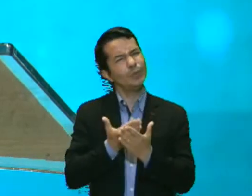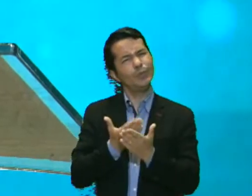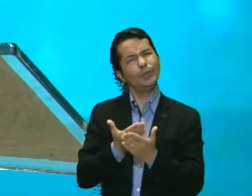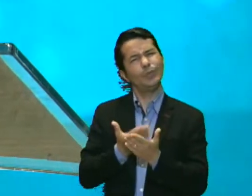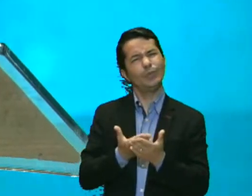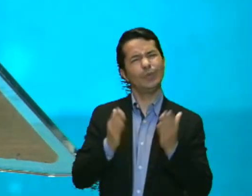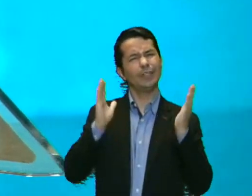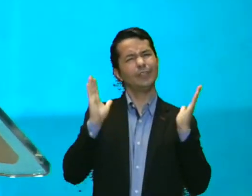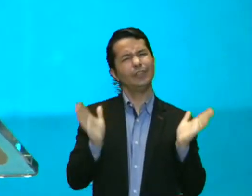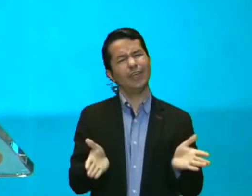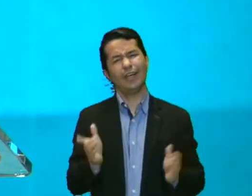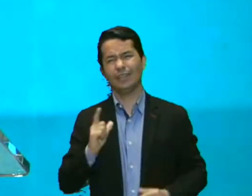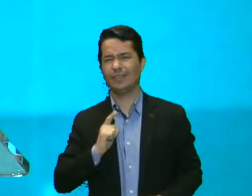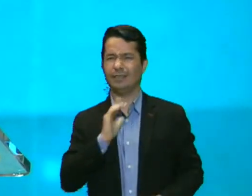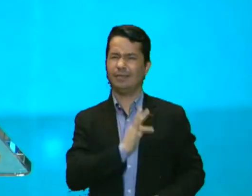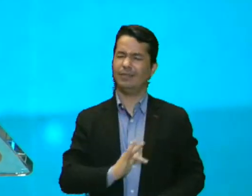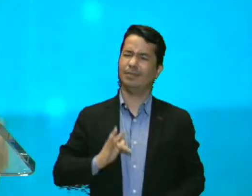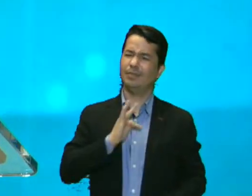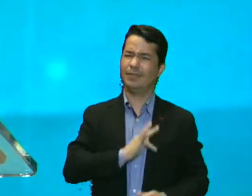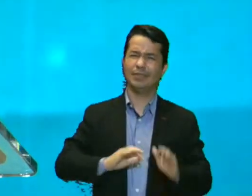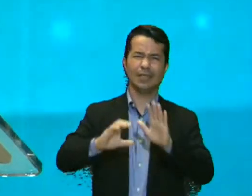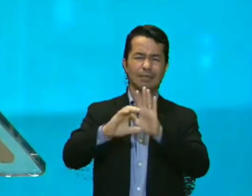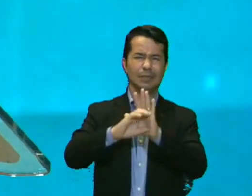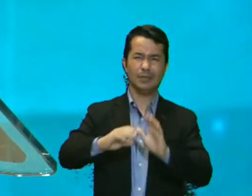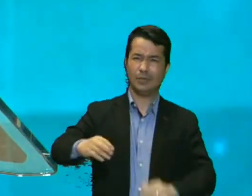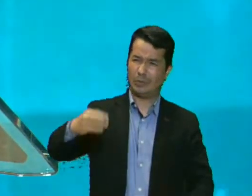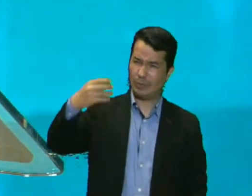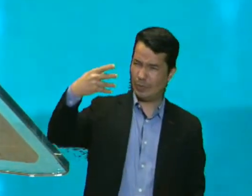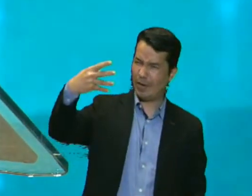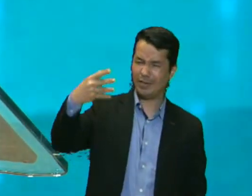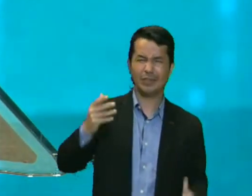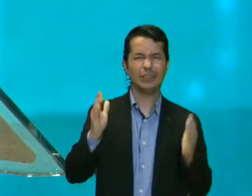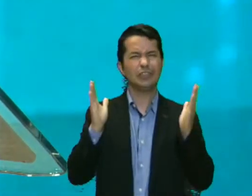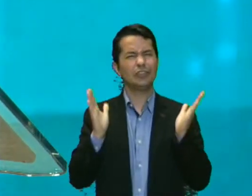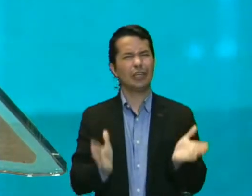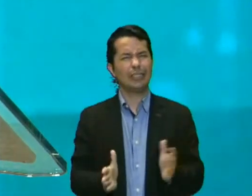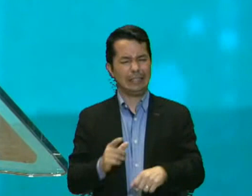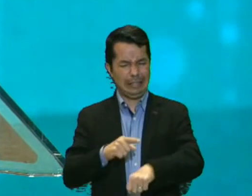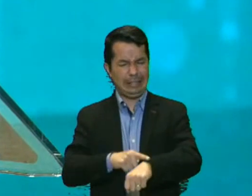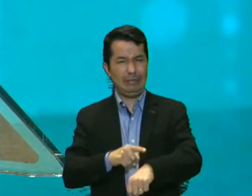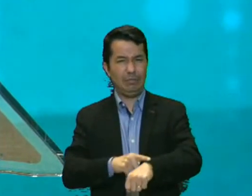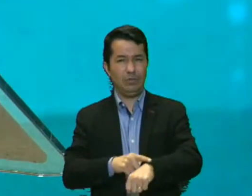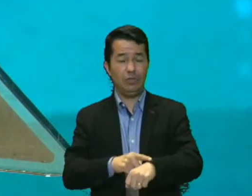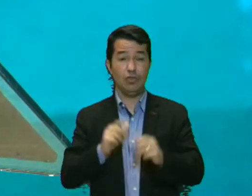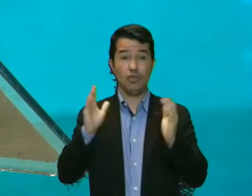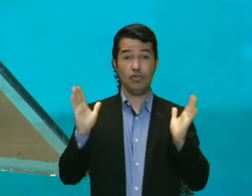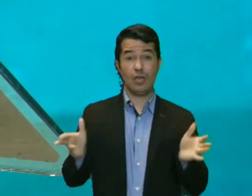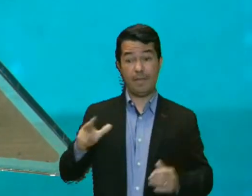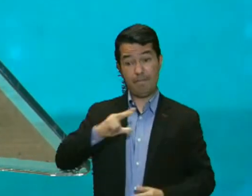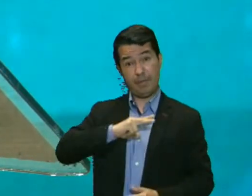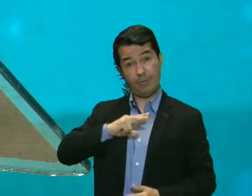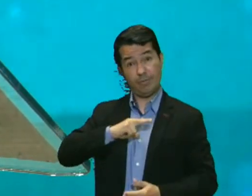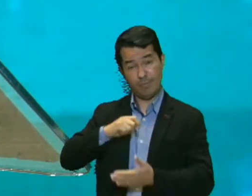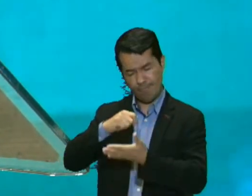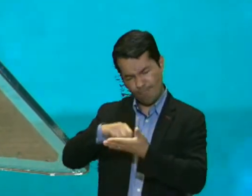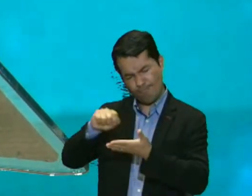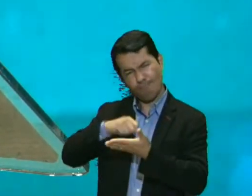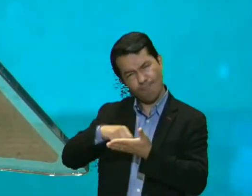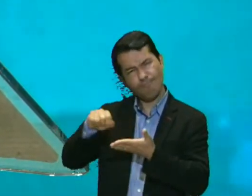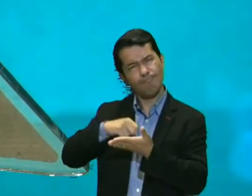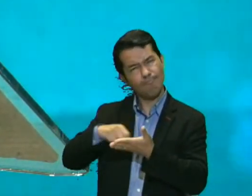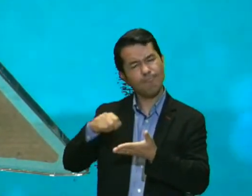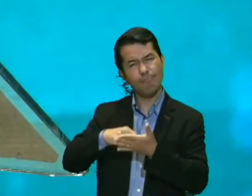há algum tempo e tinha feito algumas anotações pessoais relacionadas a esses